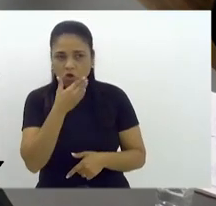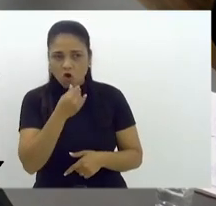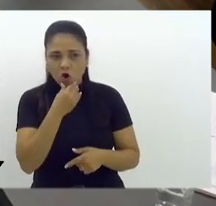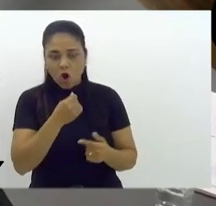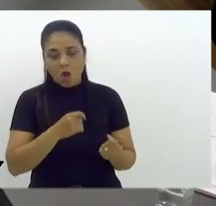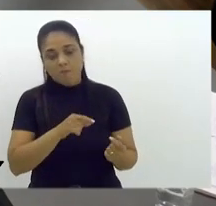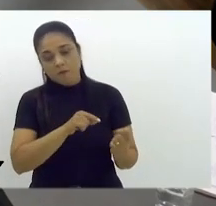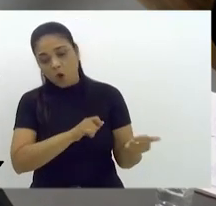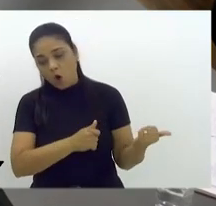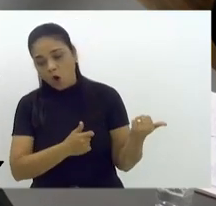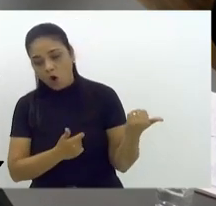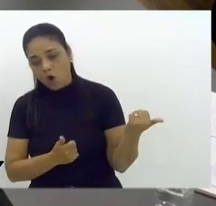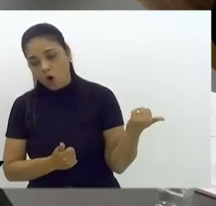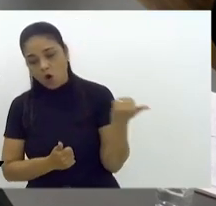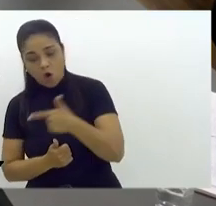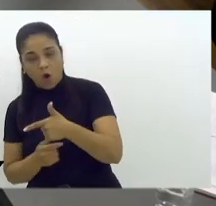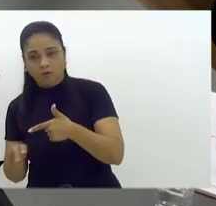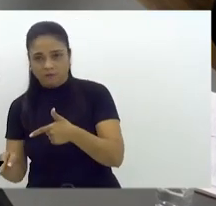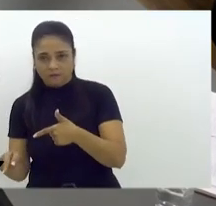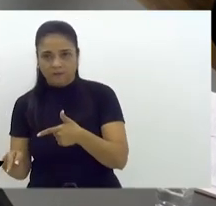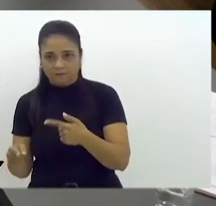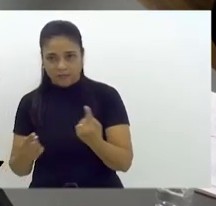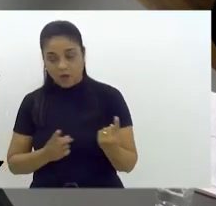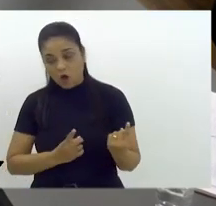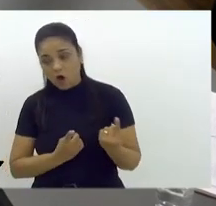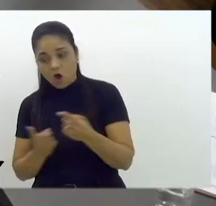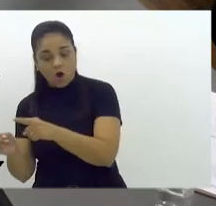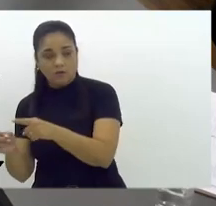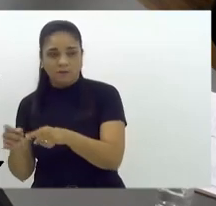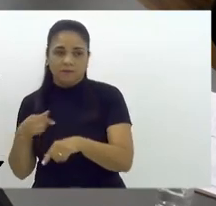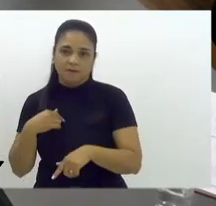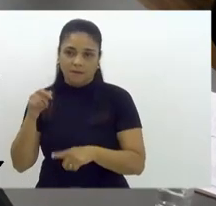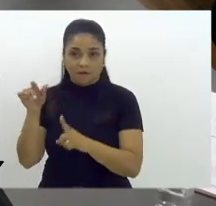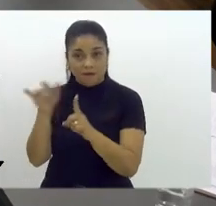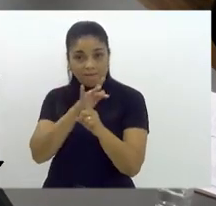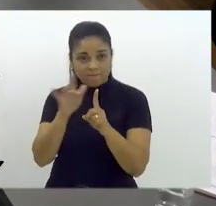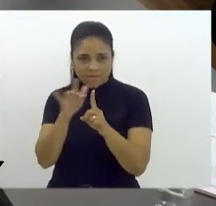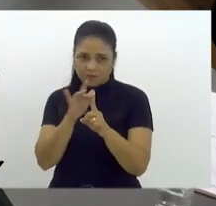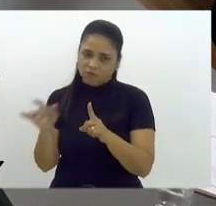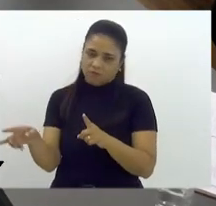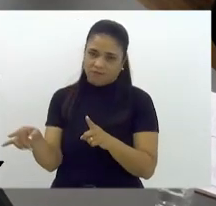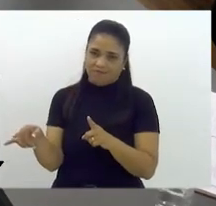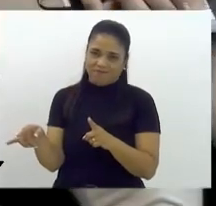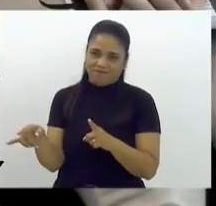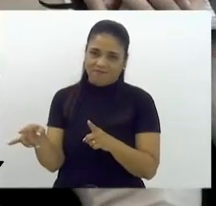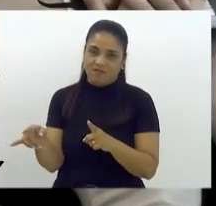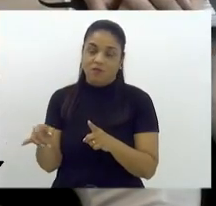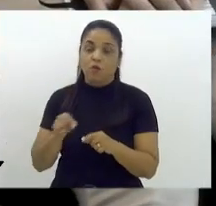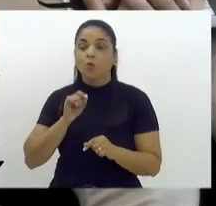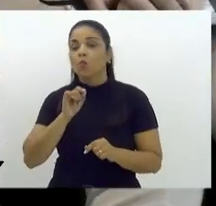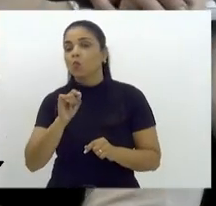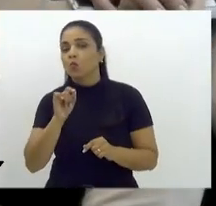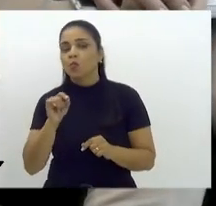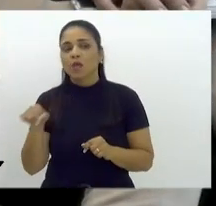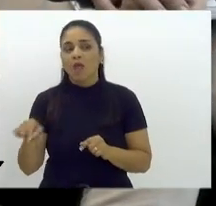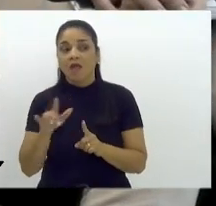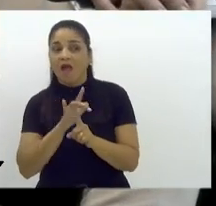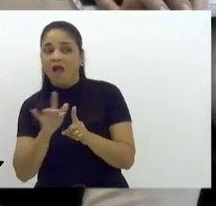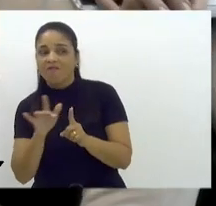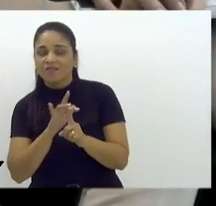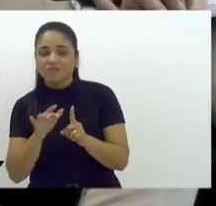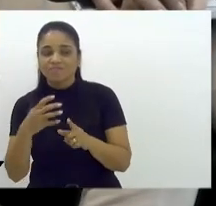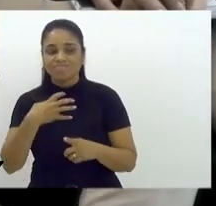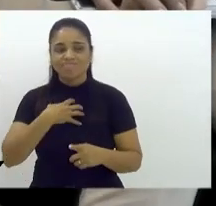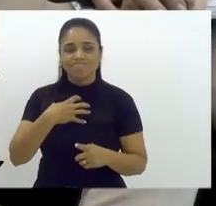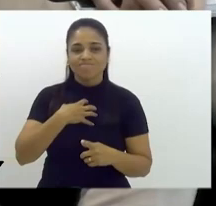mas como a gente trabalhar o campo da subjetividade do que a vítima possa considerar o violação